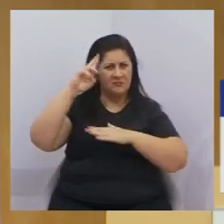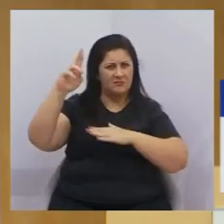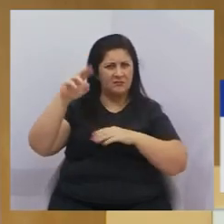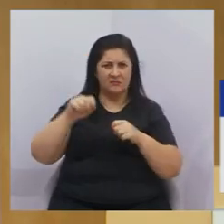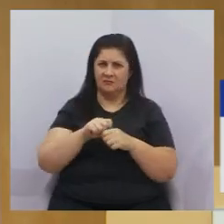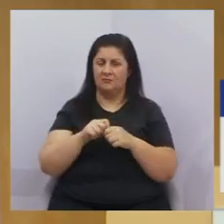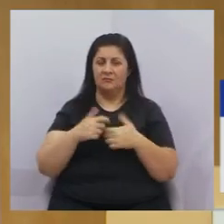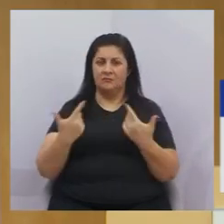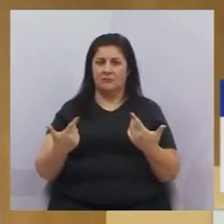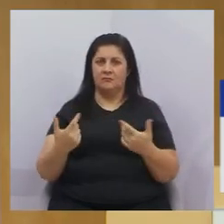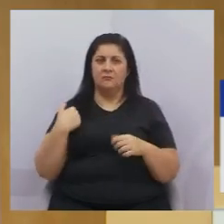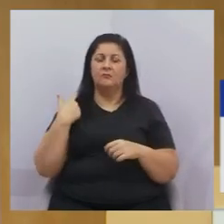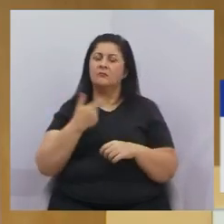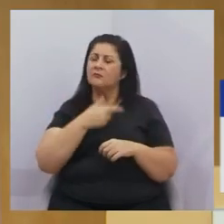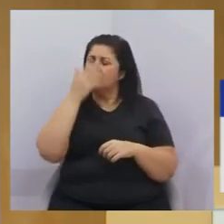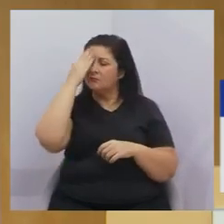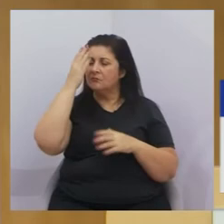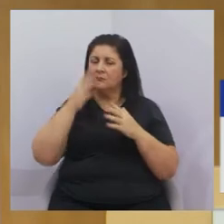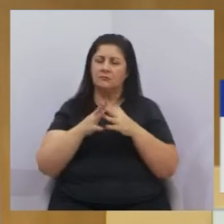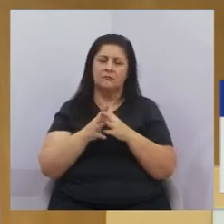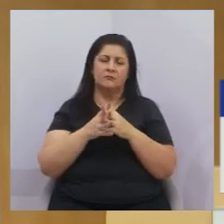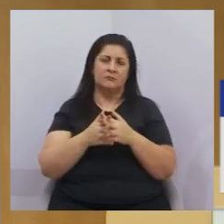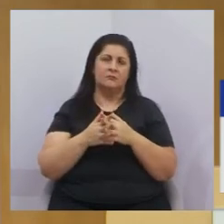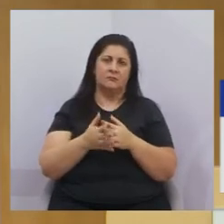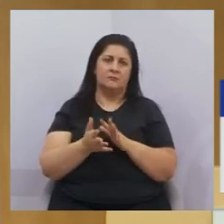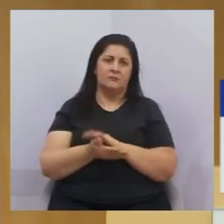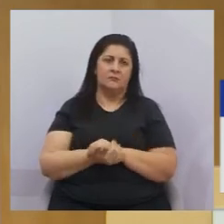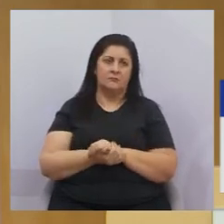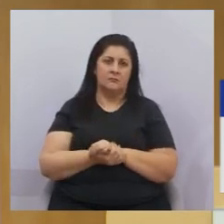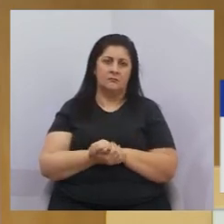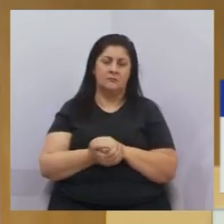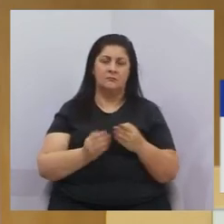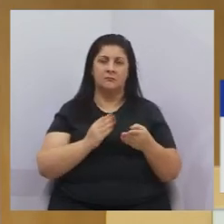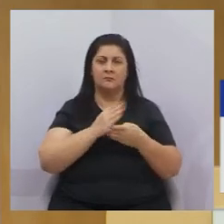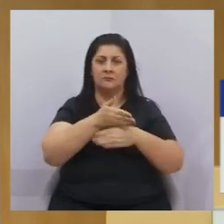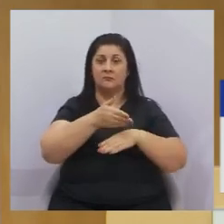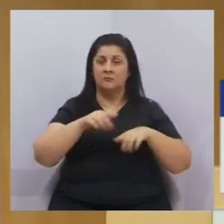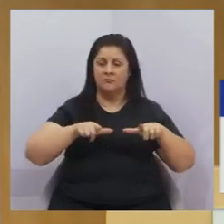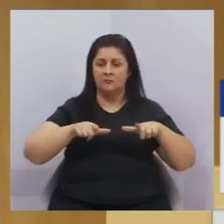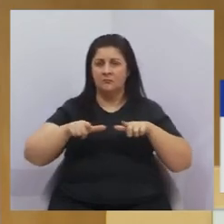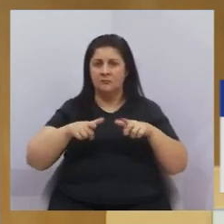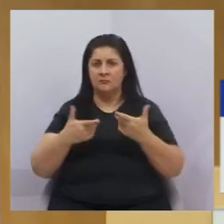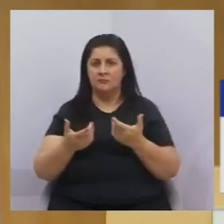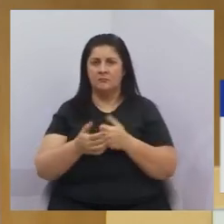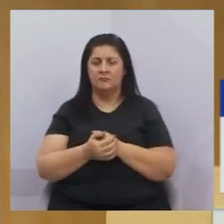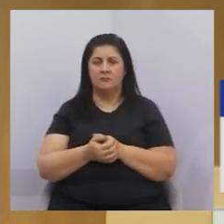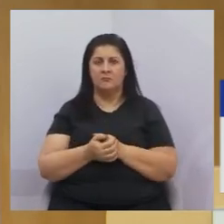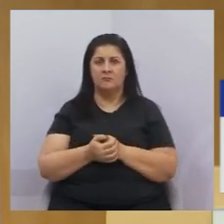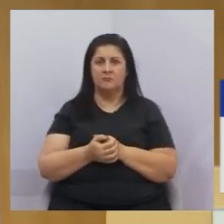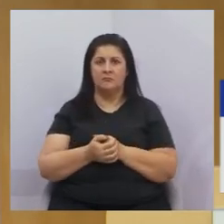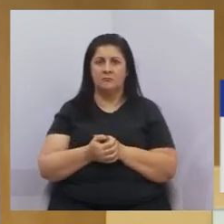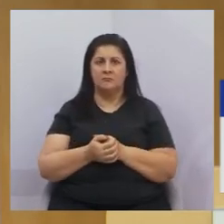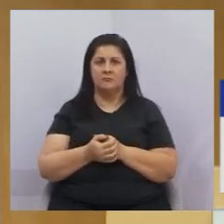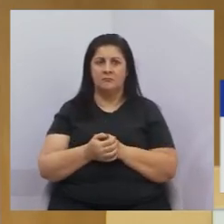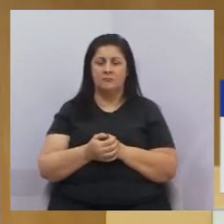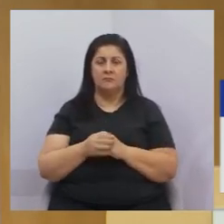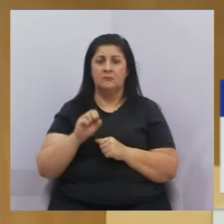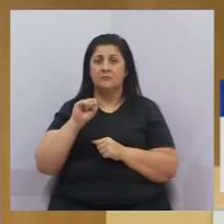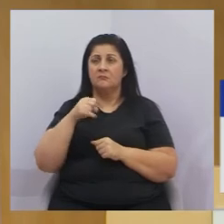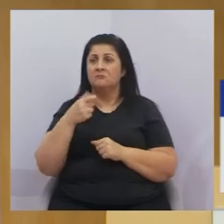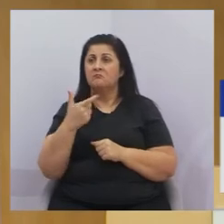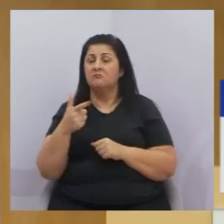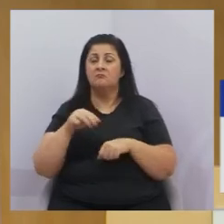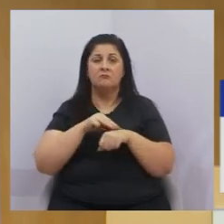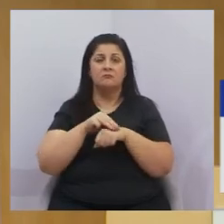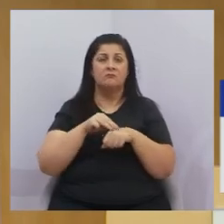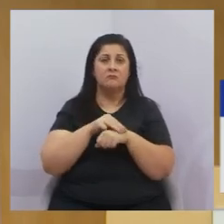E nós sabemos a dificuldade que é de você ser inserido no mercado de trabalho, de você não discutir.